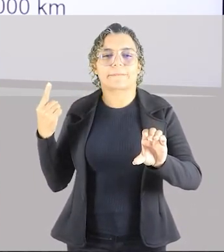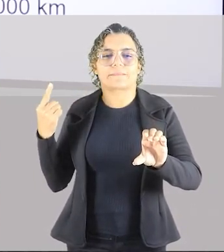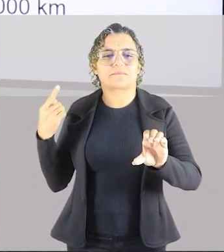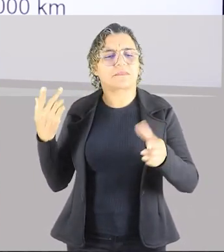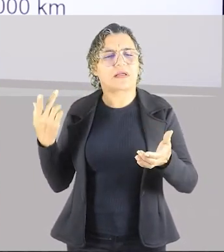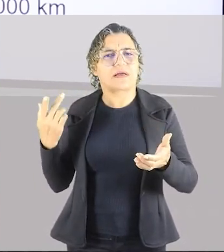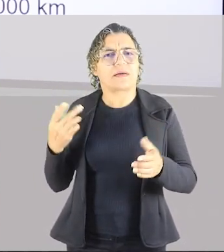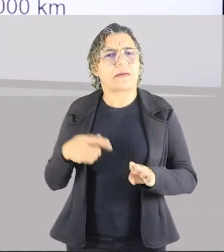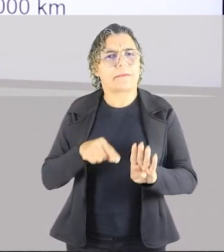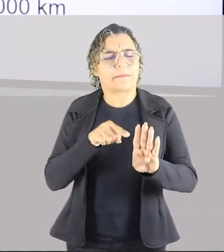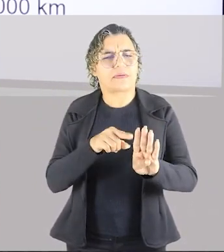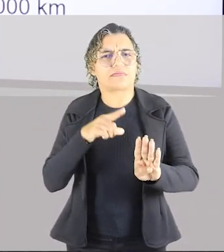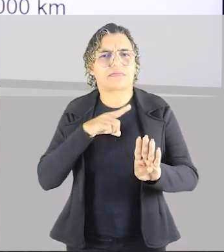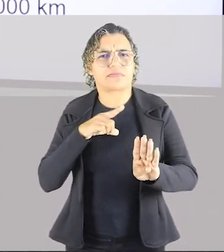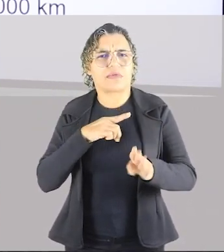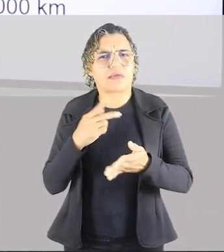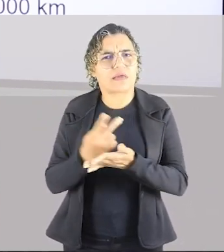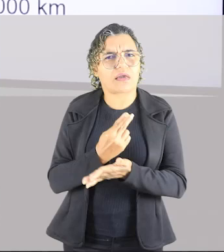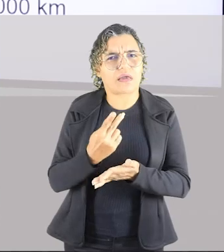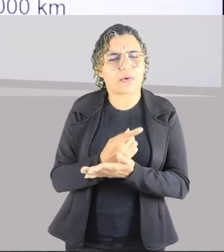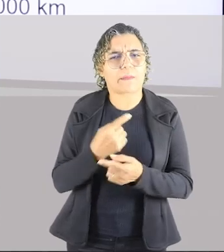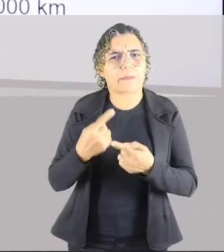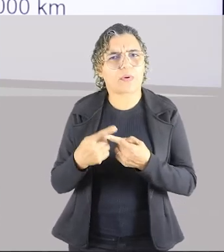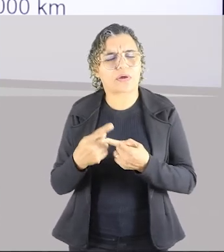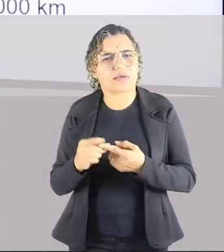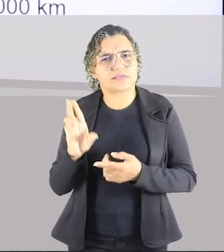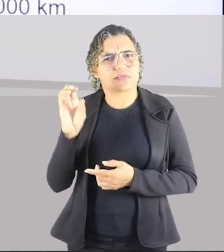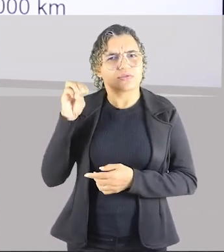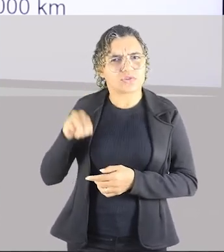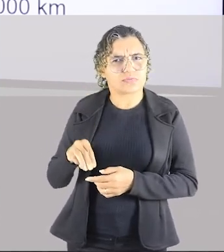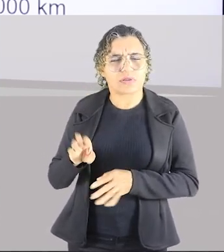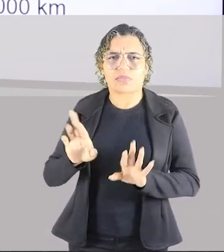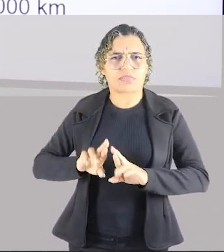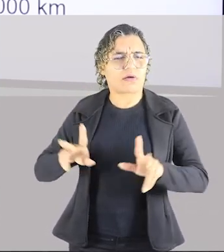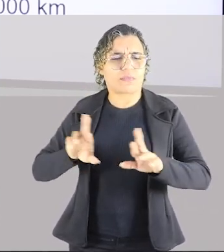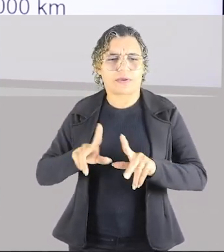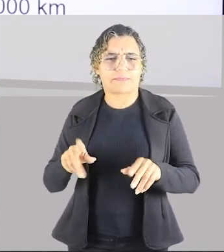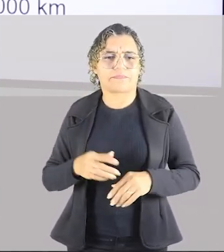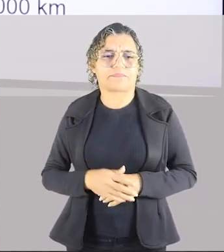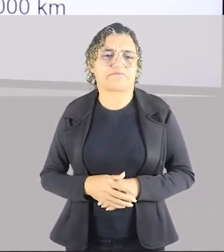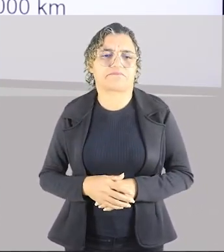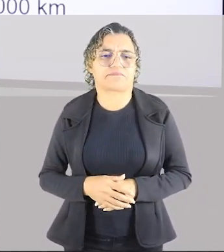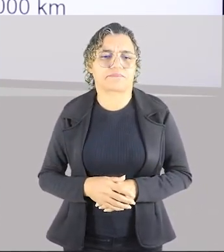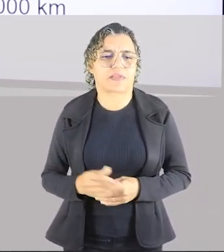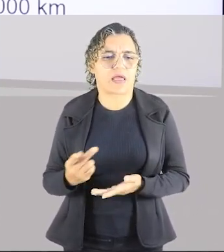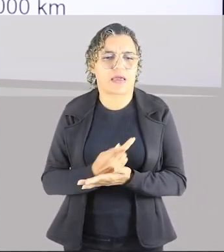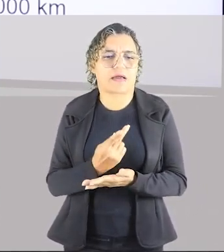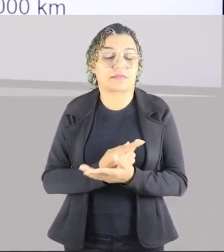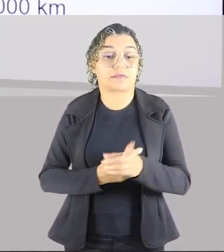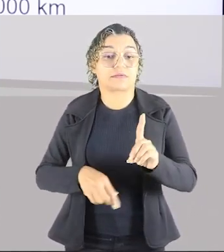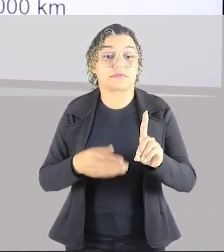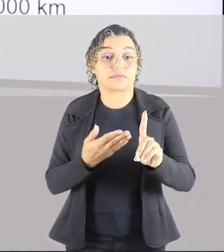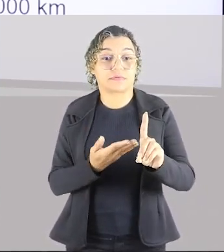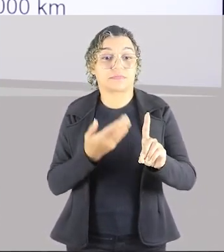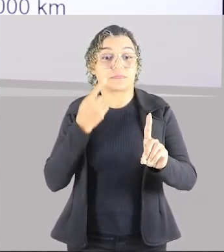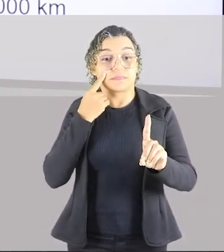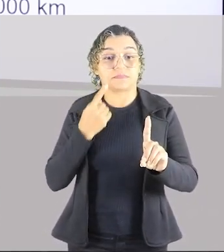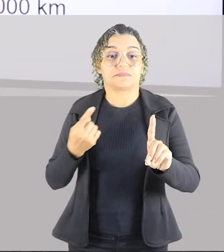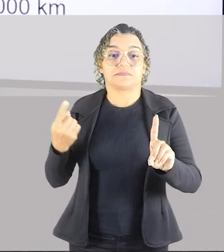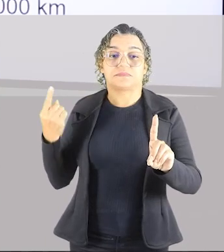Não, não tem nada a ver, embora ela esteja em quilômetros, mas é uma escala gráfica. Letra D, a